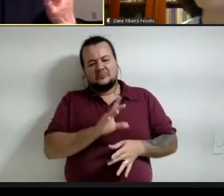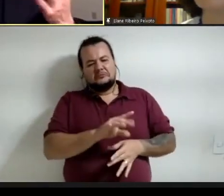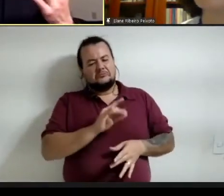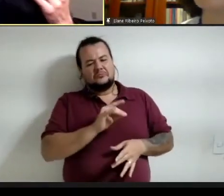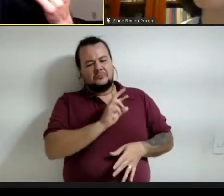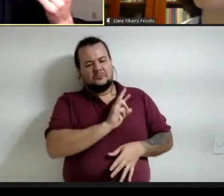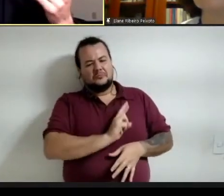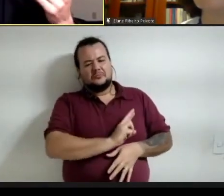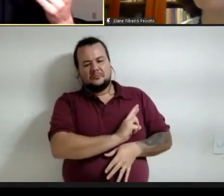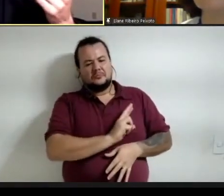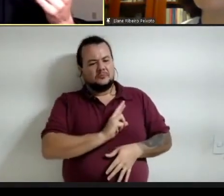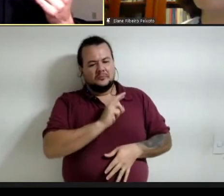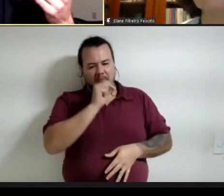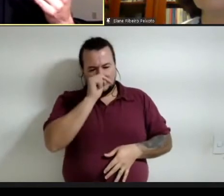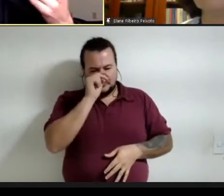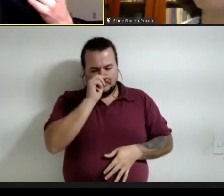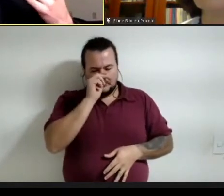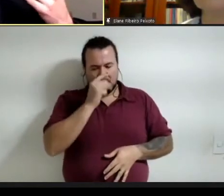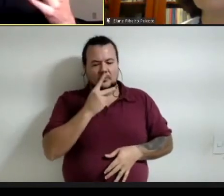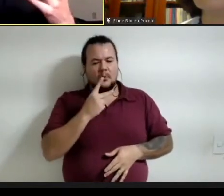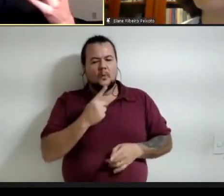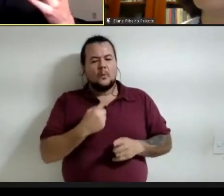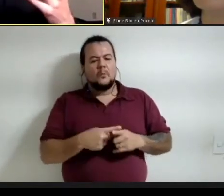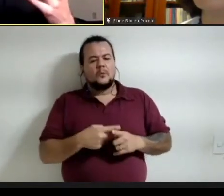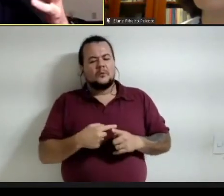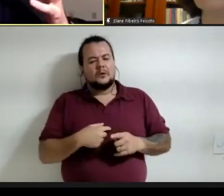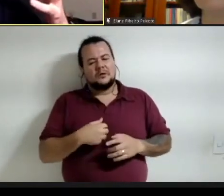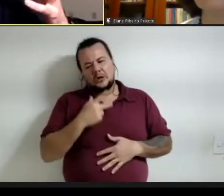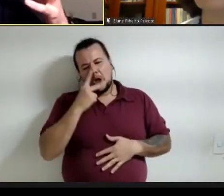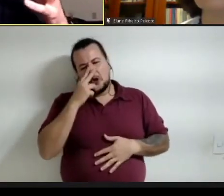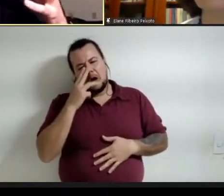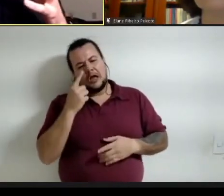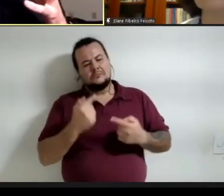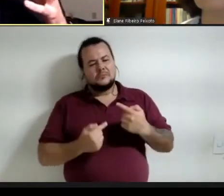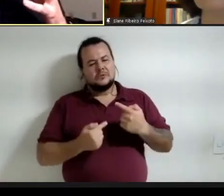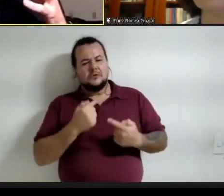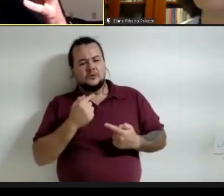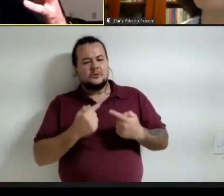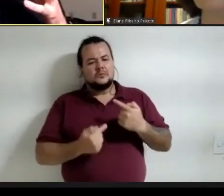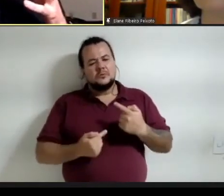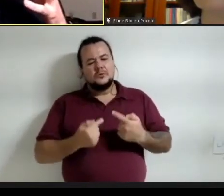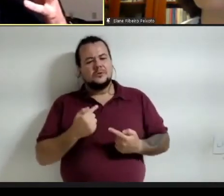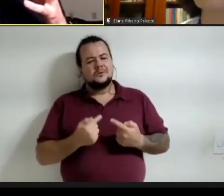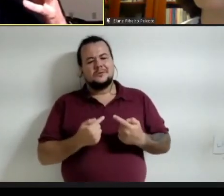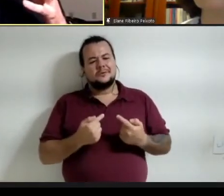achou que discutir essa questão era